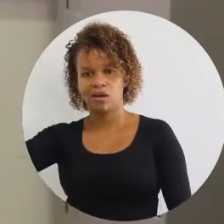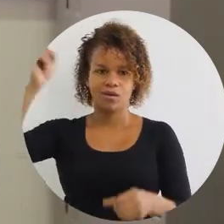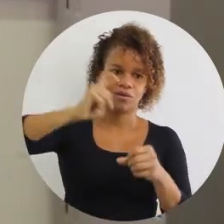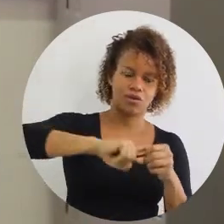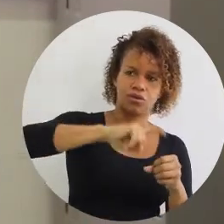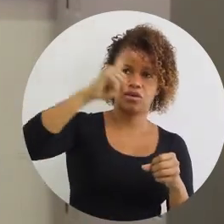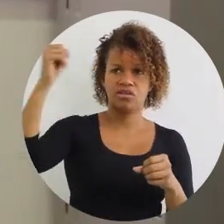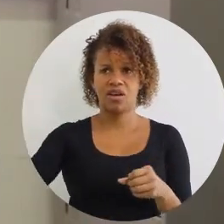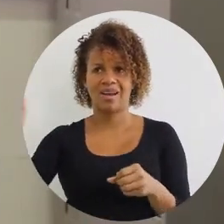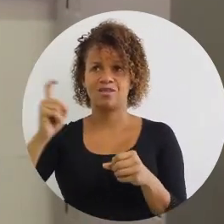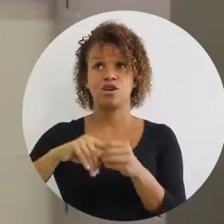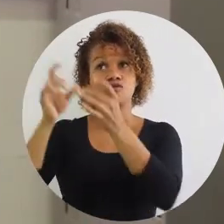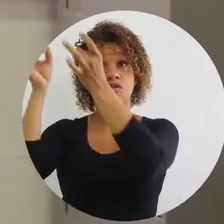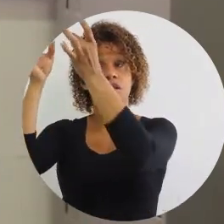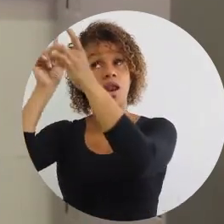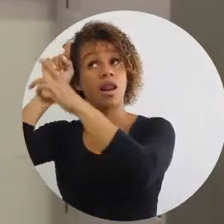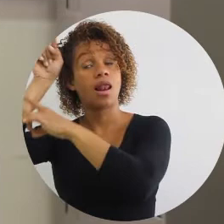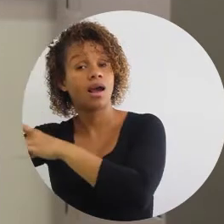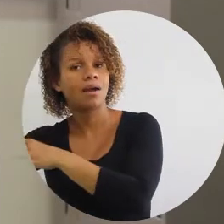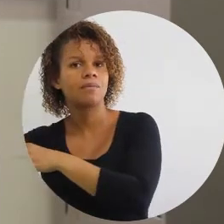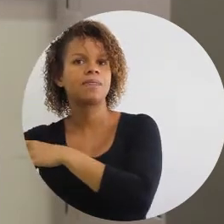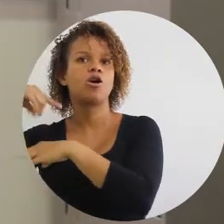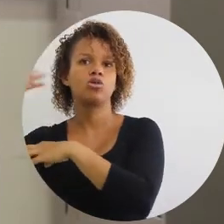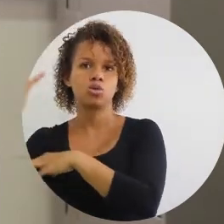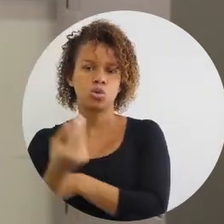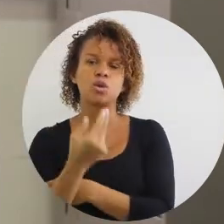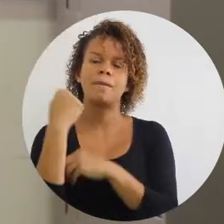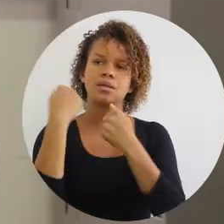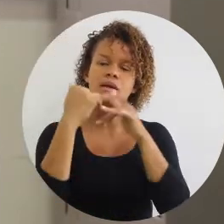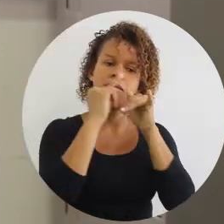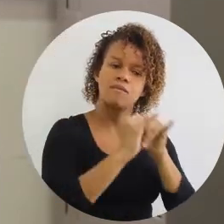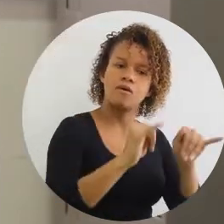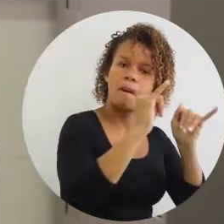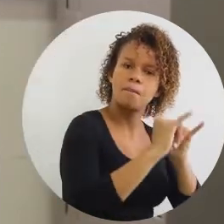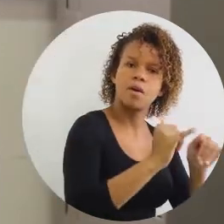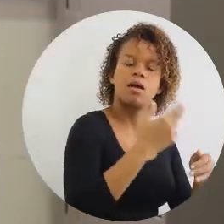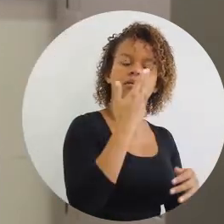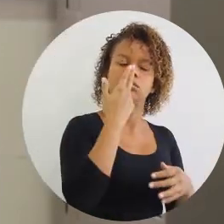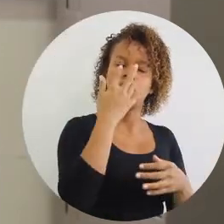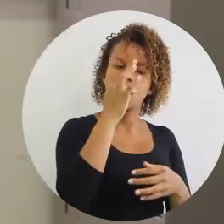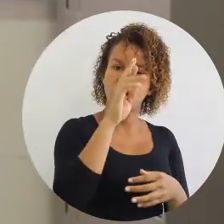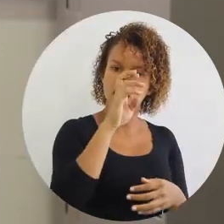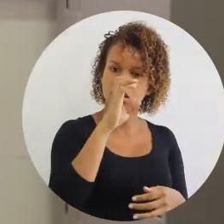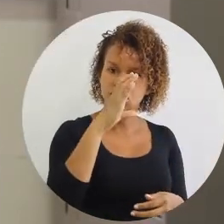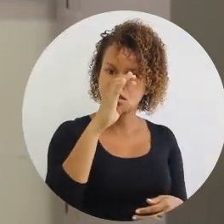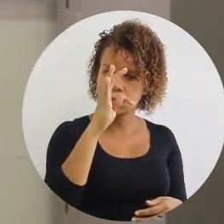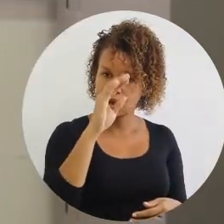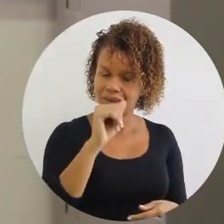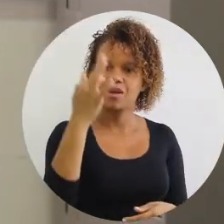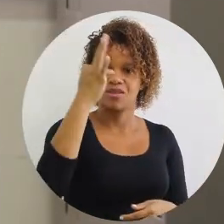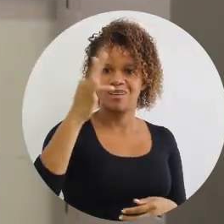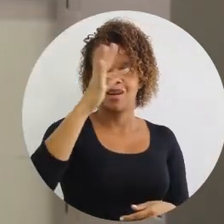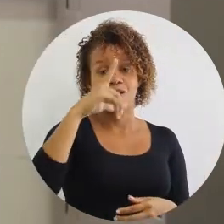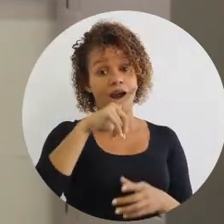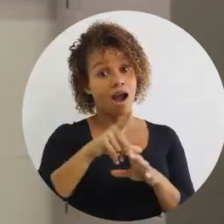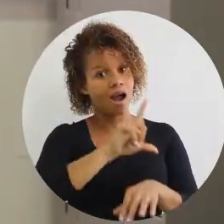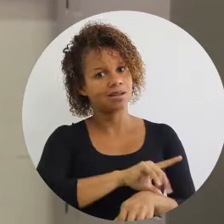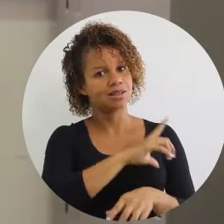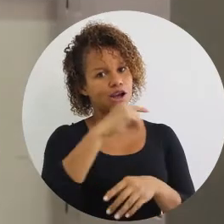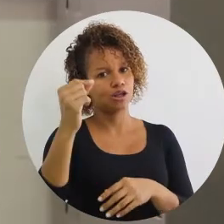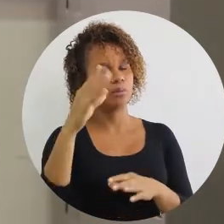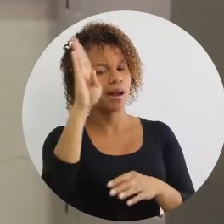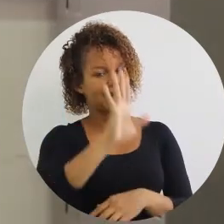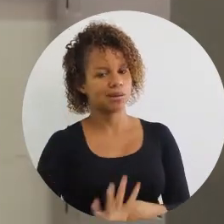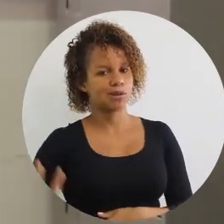vai ser comercializado lá. Então, tudo isso tem que ser informado na Receita antes de sair do Brasil, ok? Vamos para